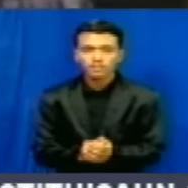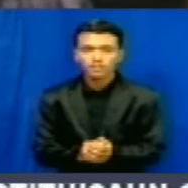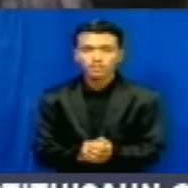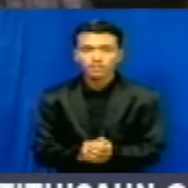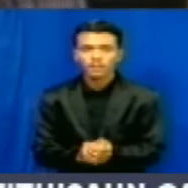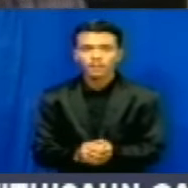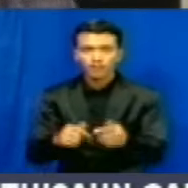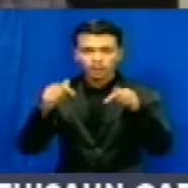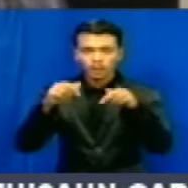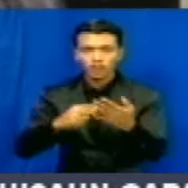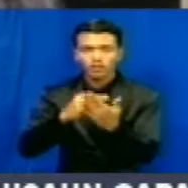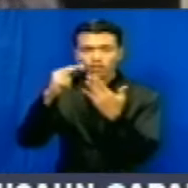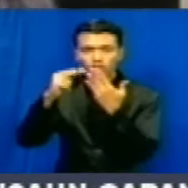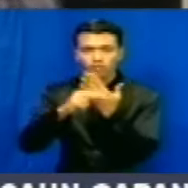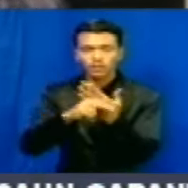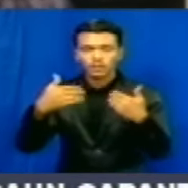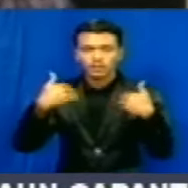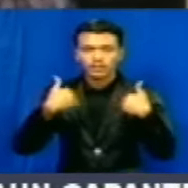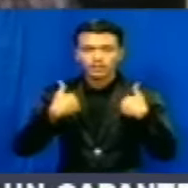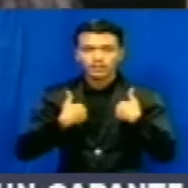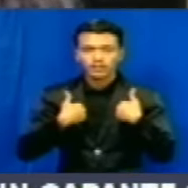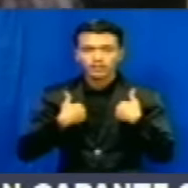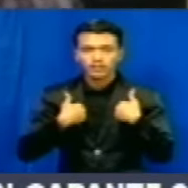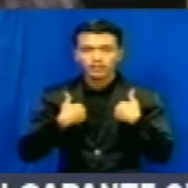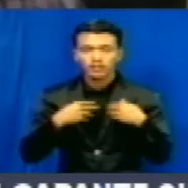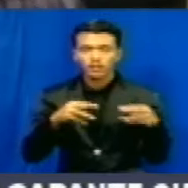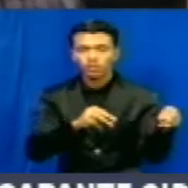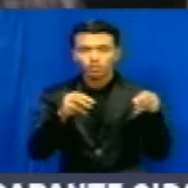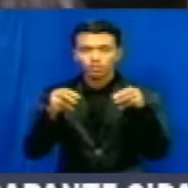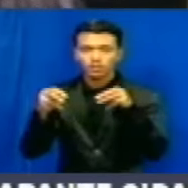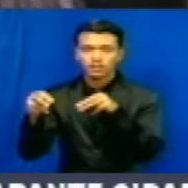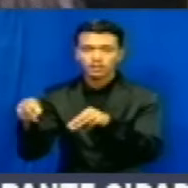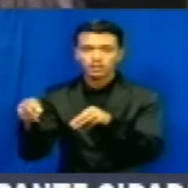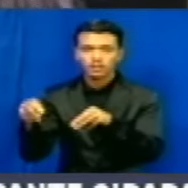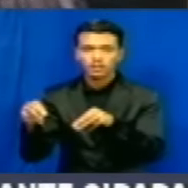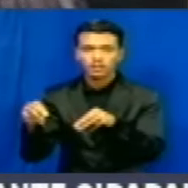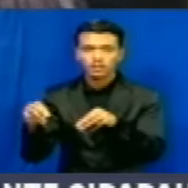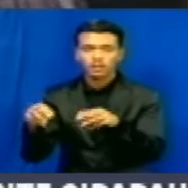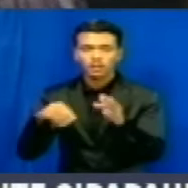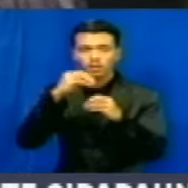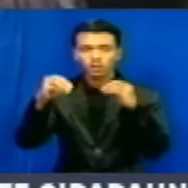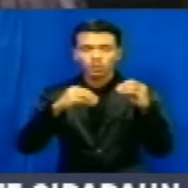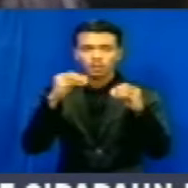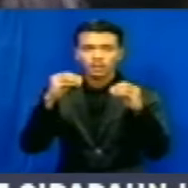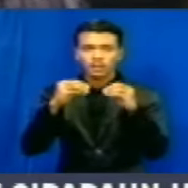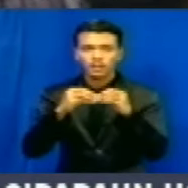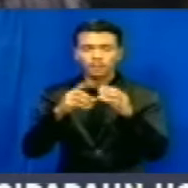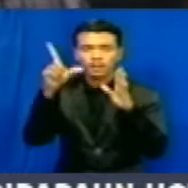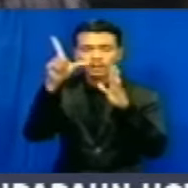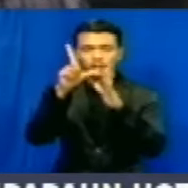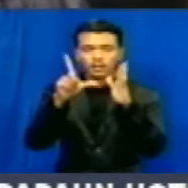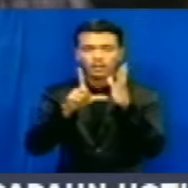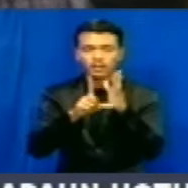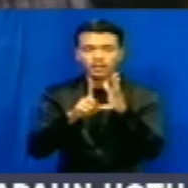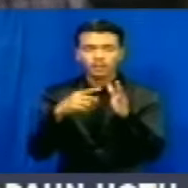antes estou em novembro, mas se iacari mudança Roma com a decreto-lei,